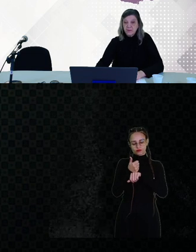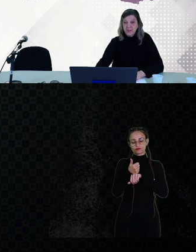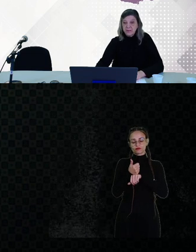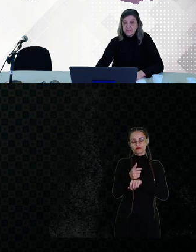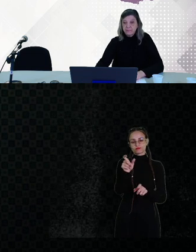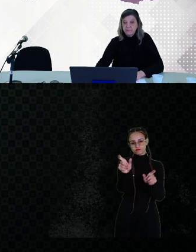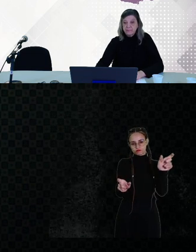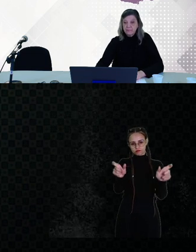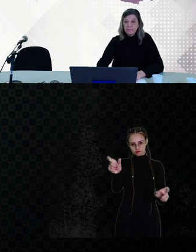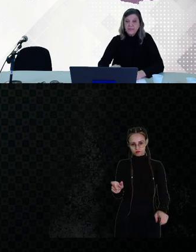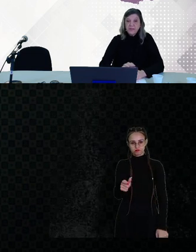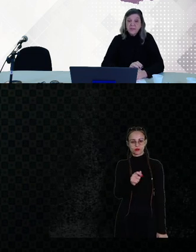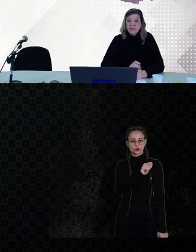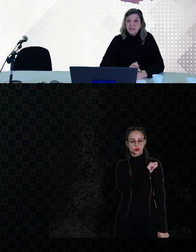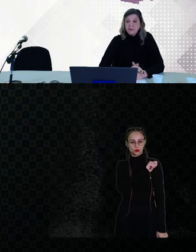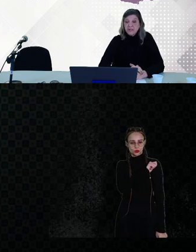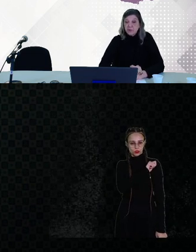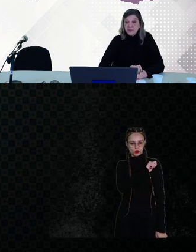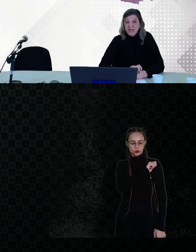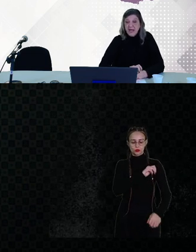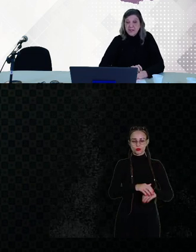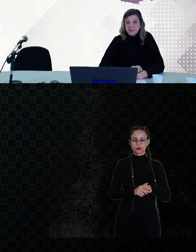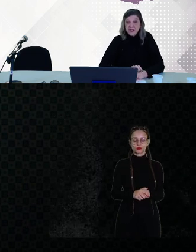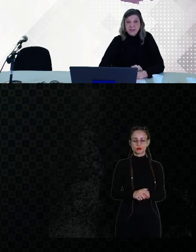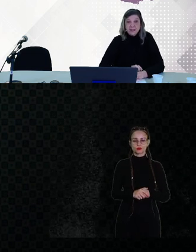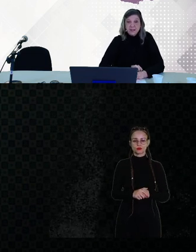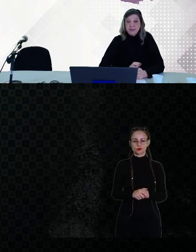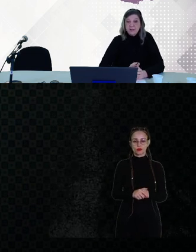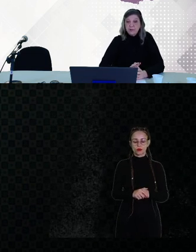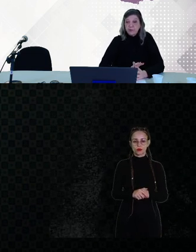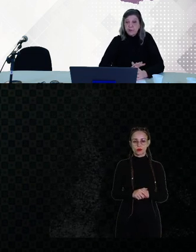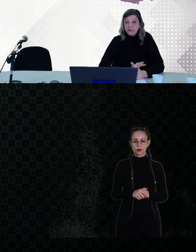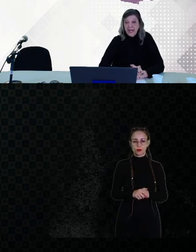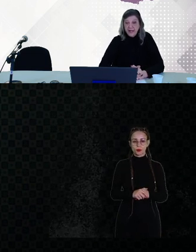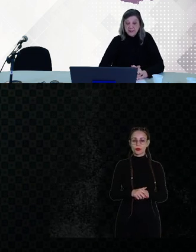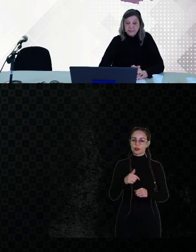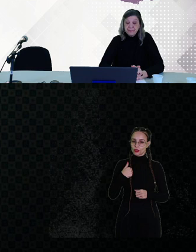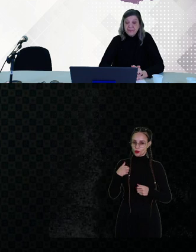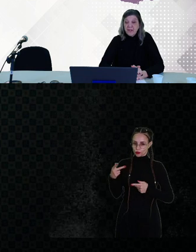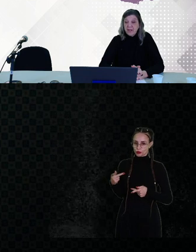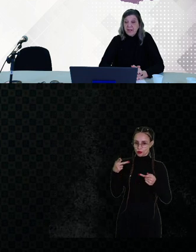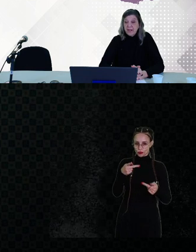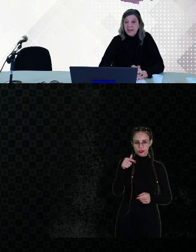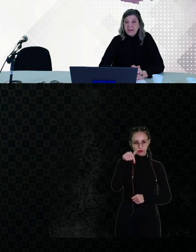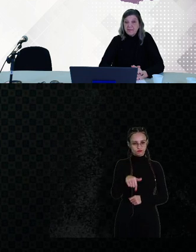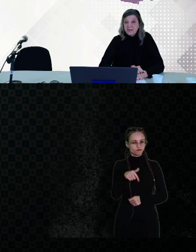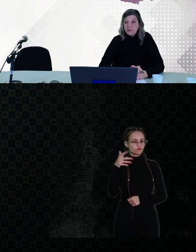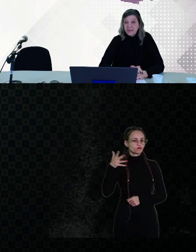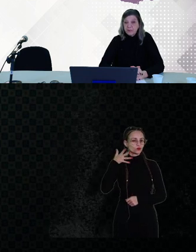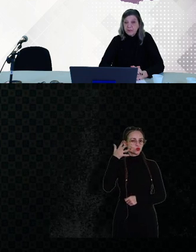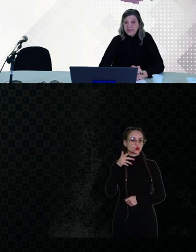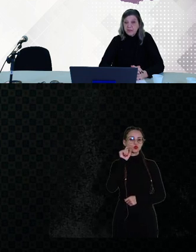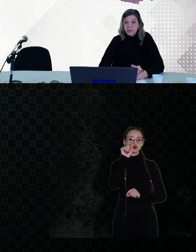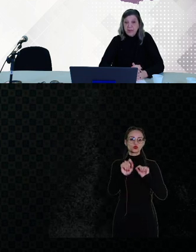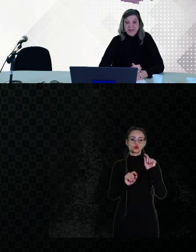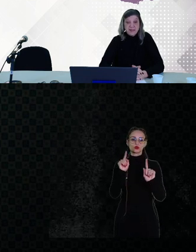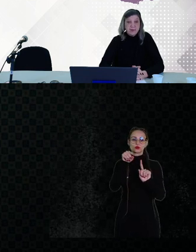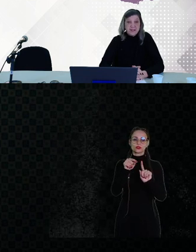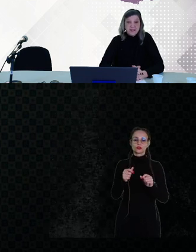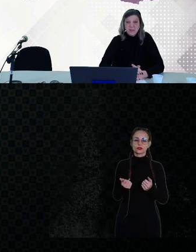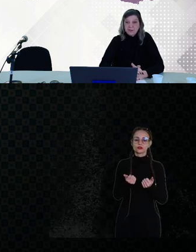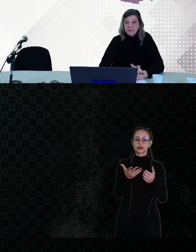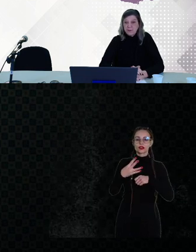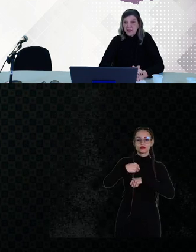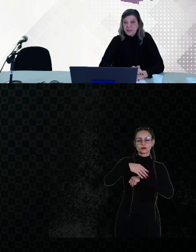desses estudantes. Então, esse webinário, né? Eu fui convidada. Ele visa o quê? Fornecer uma base